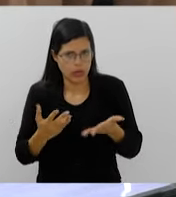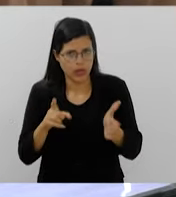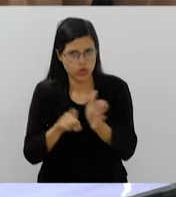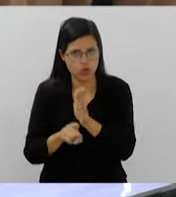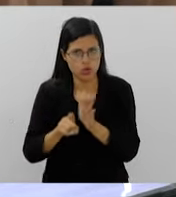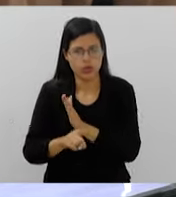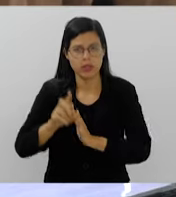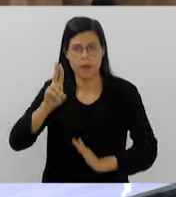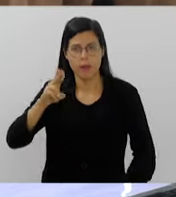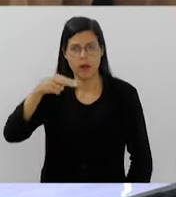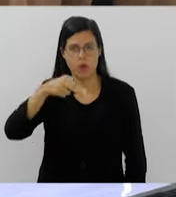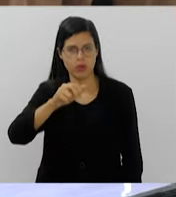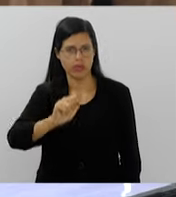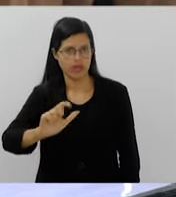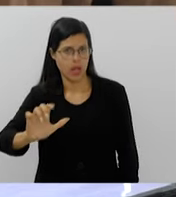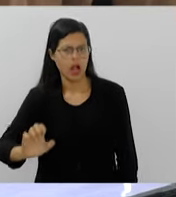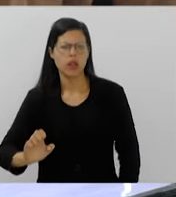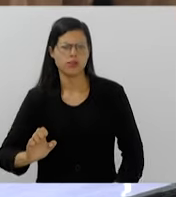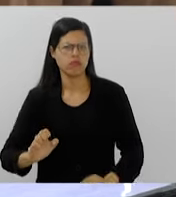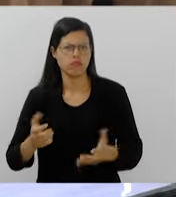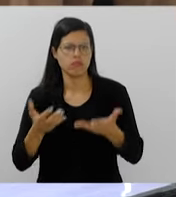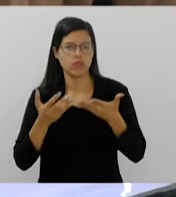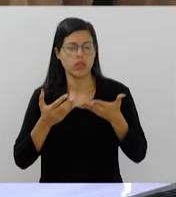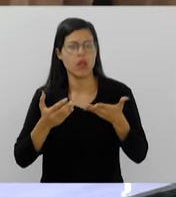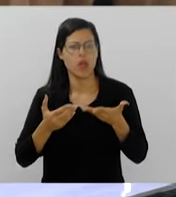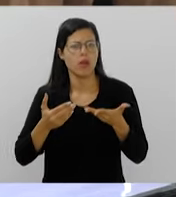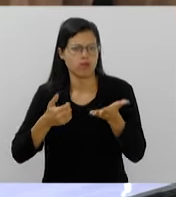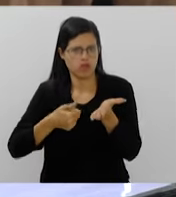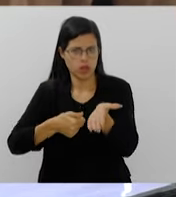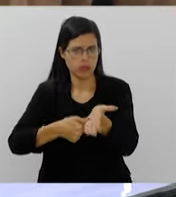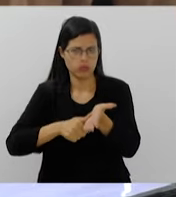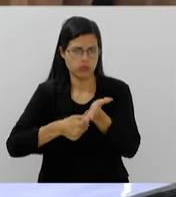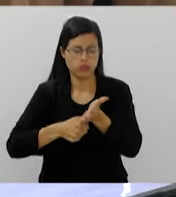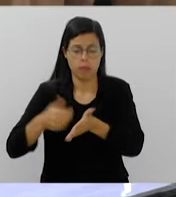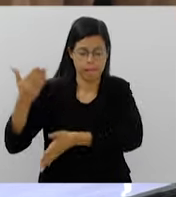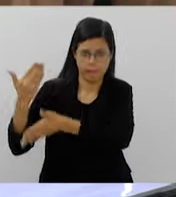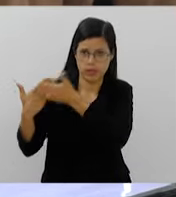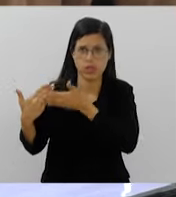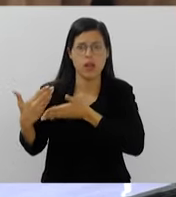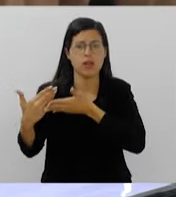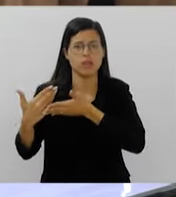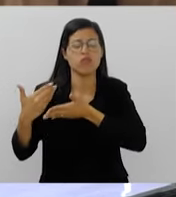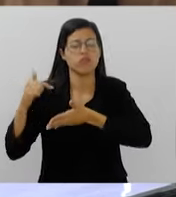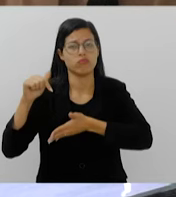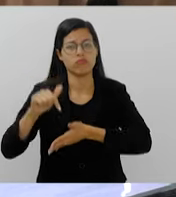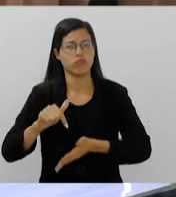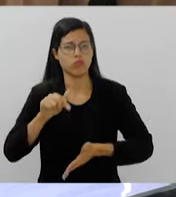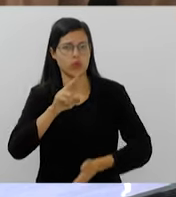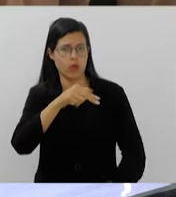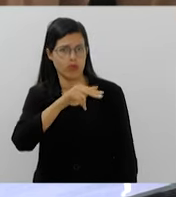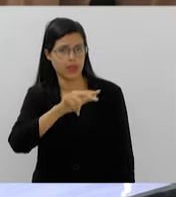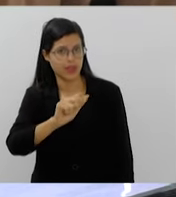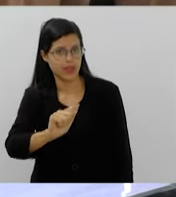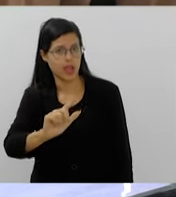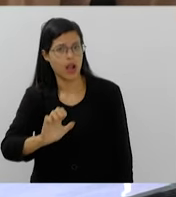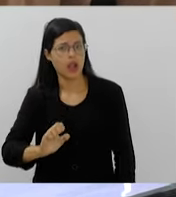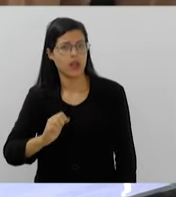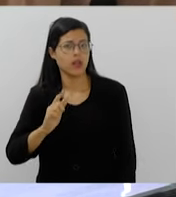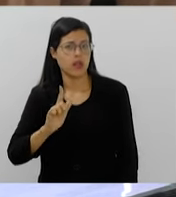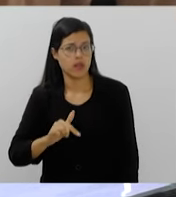Perfeitamente. Sou sócio da Assembleia mais antigo da UNALI. Esse é um exercício individual. Ele